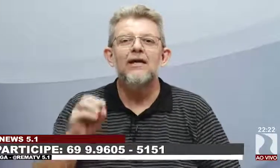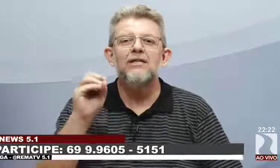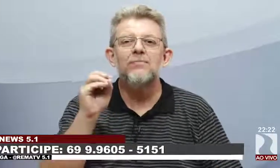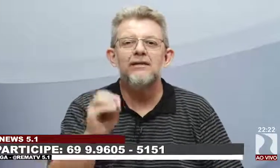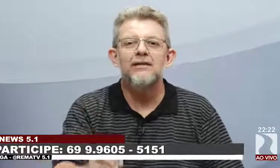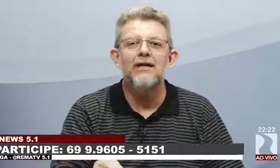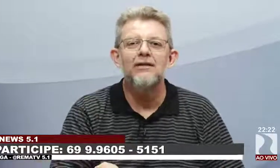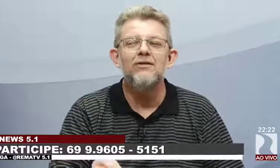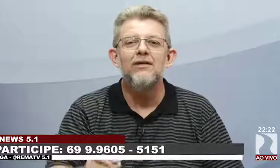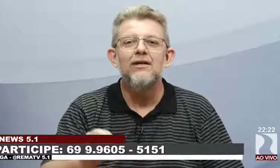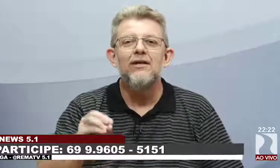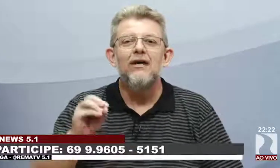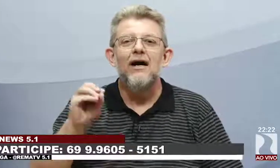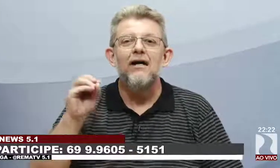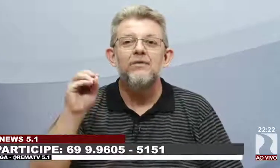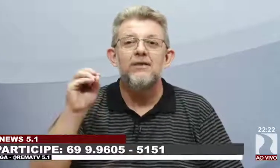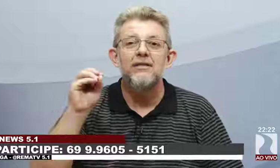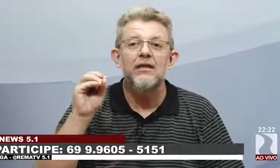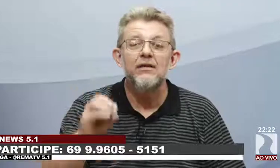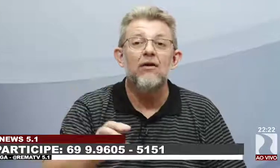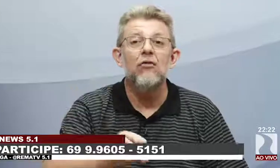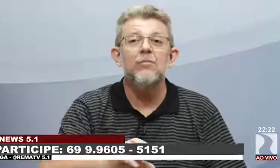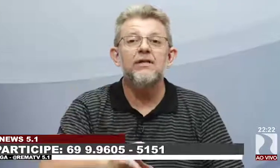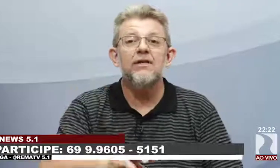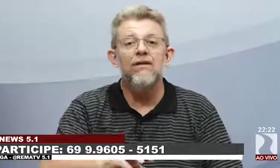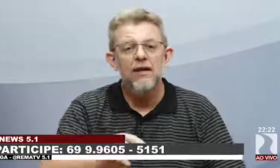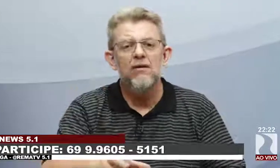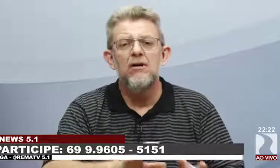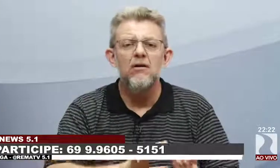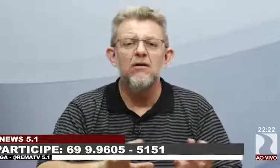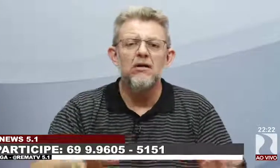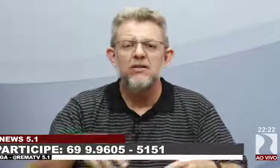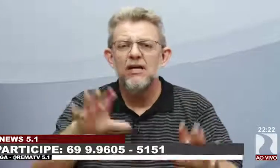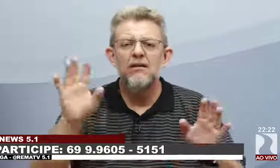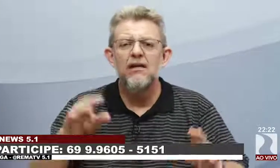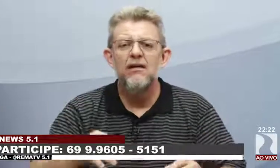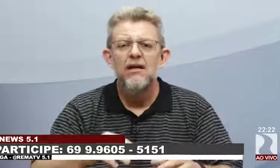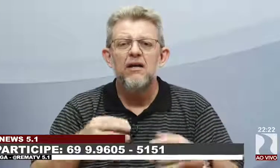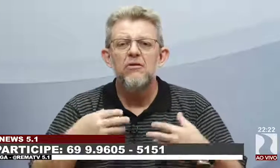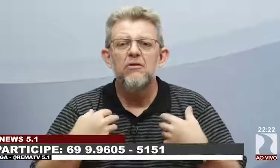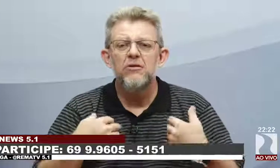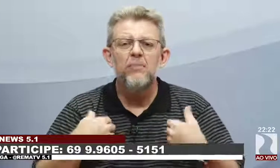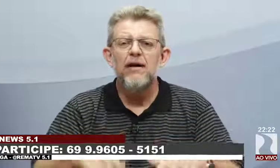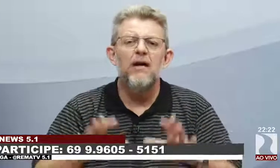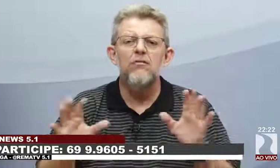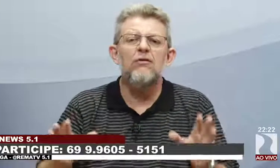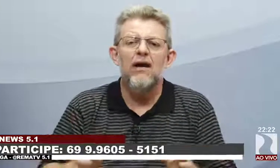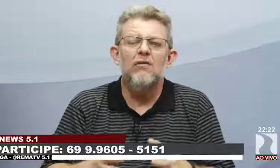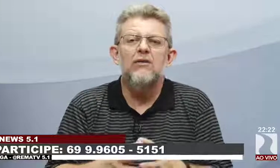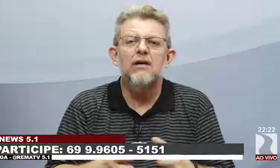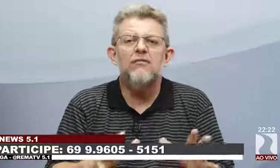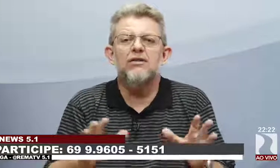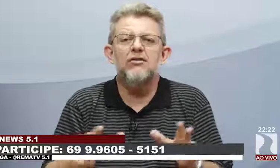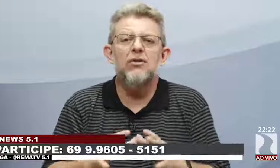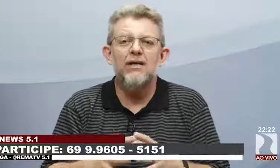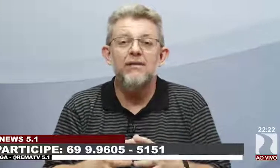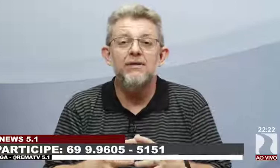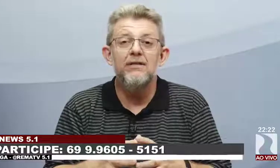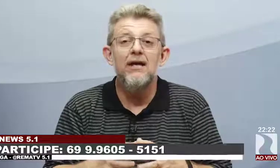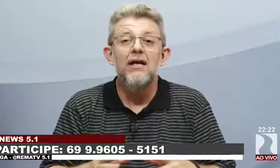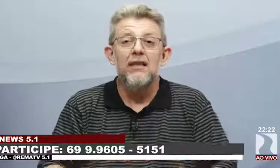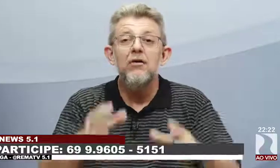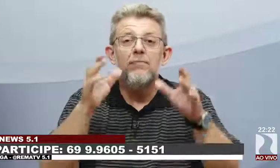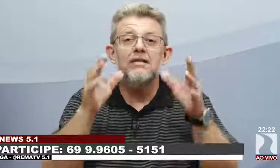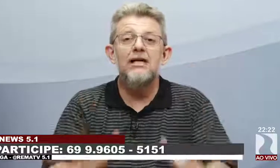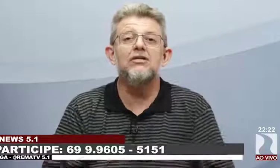infectou esse presidente ice-presidente Aí eu quando o presidente falou não eu acho que até eu se eu pegar não vou ficar ruim não vou